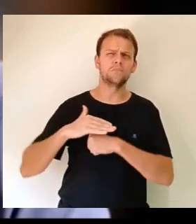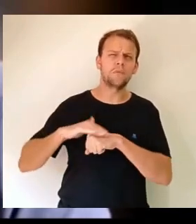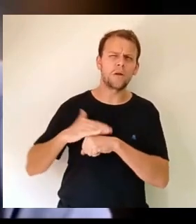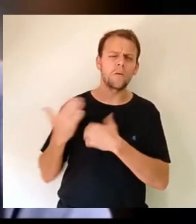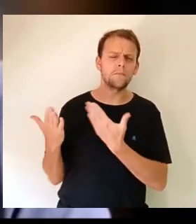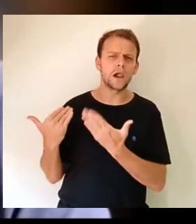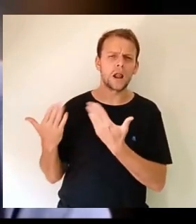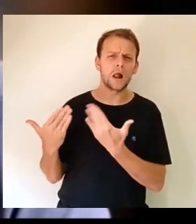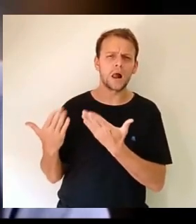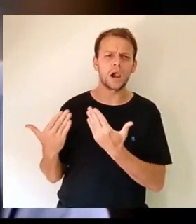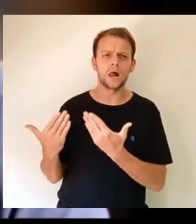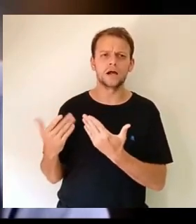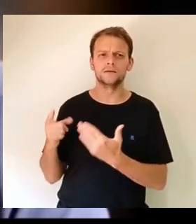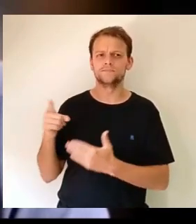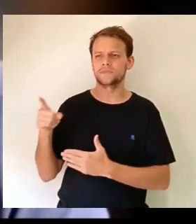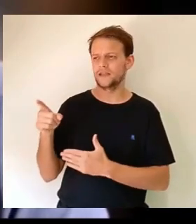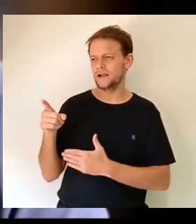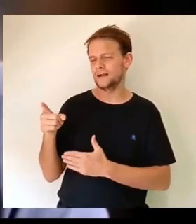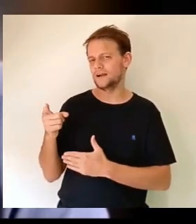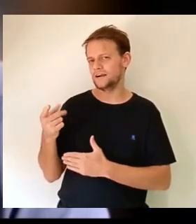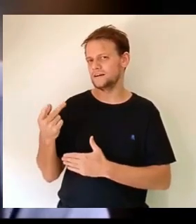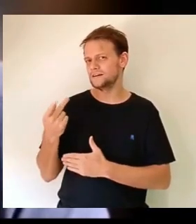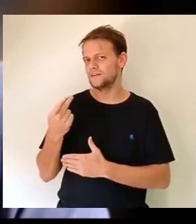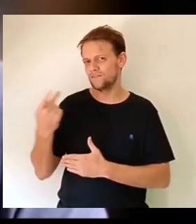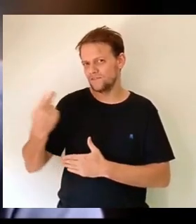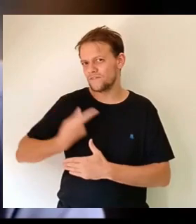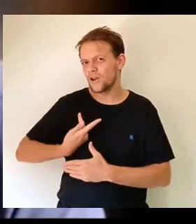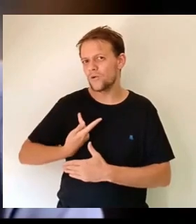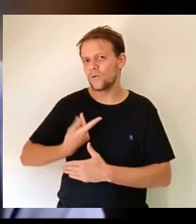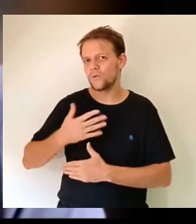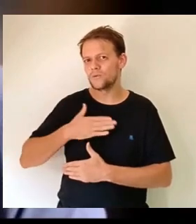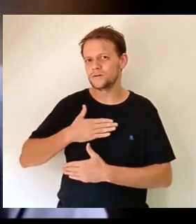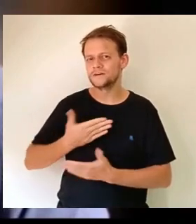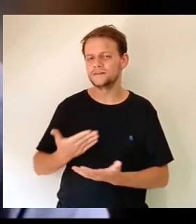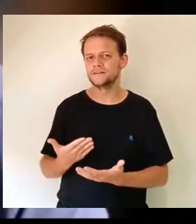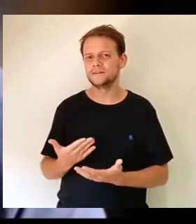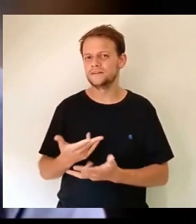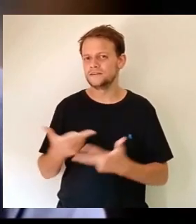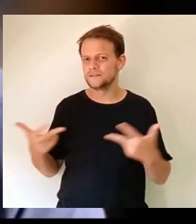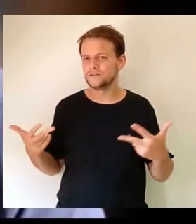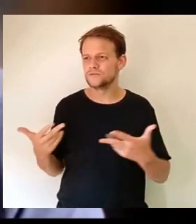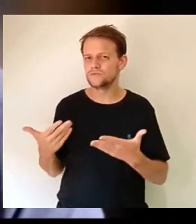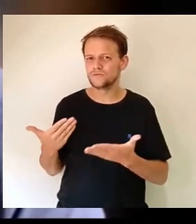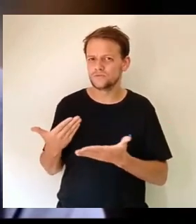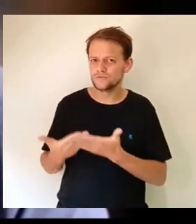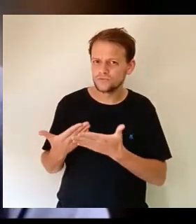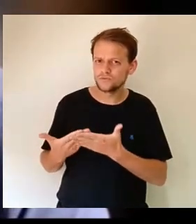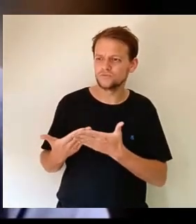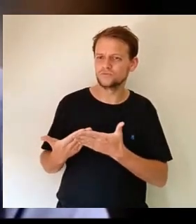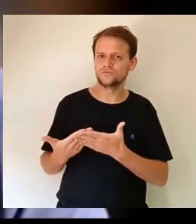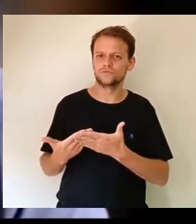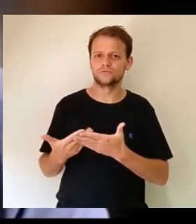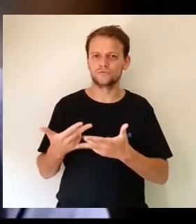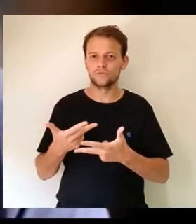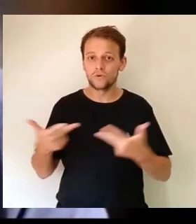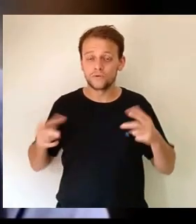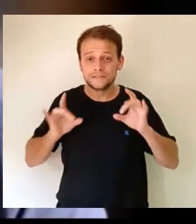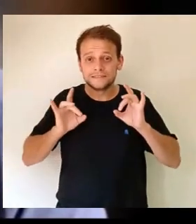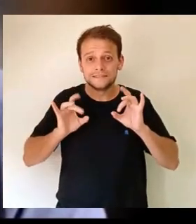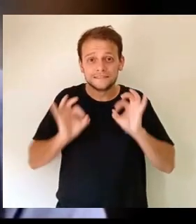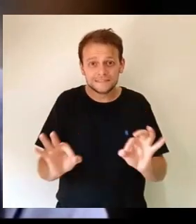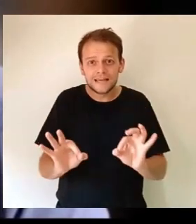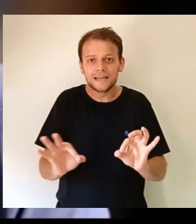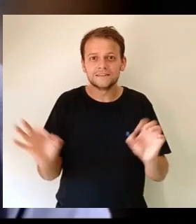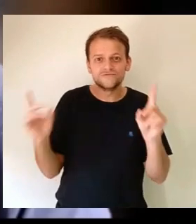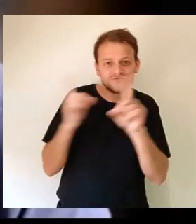começou a conversar, enfim. A gente sempre conversava das coisas, as coisas estavam dando certo,